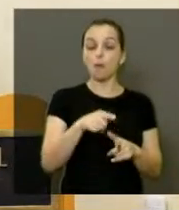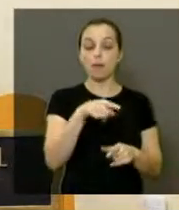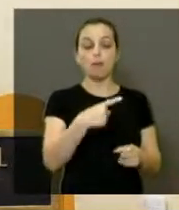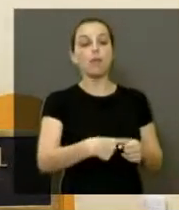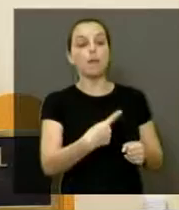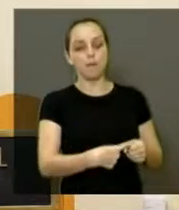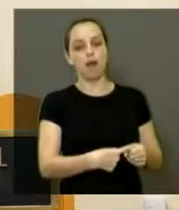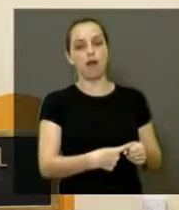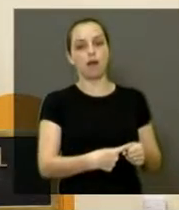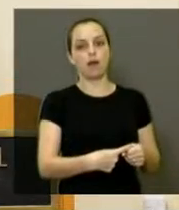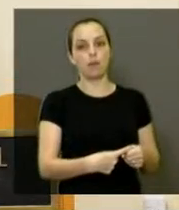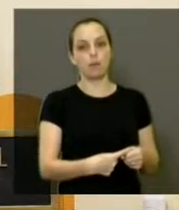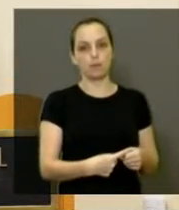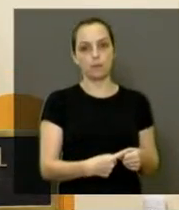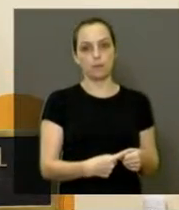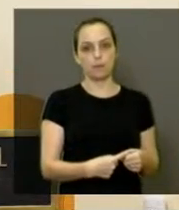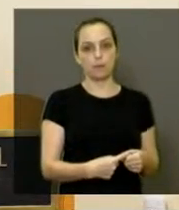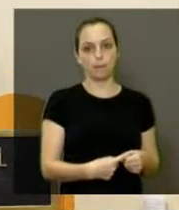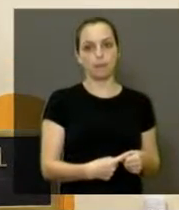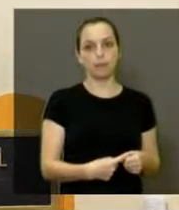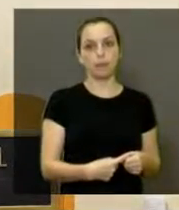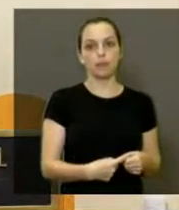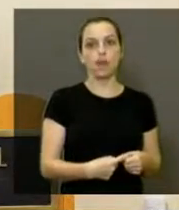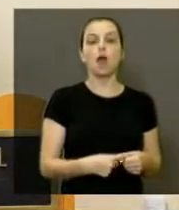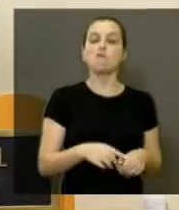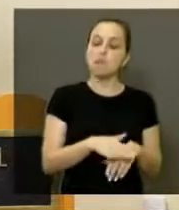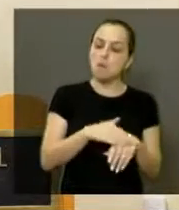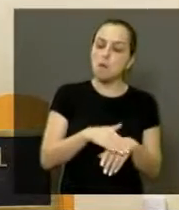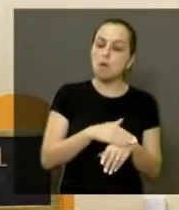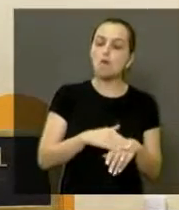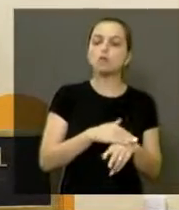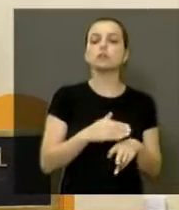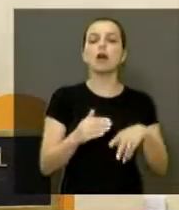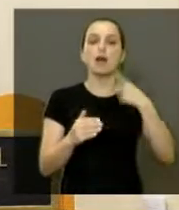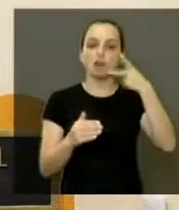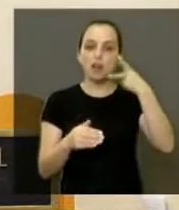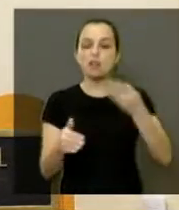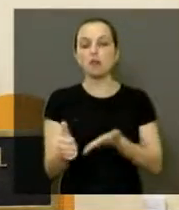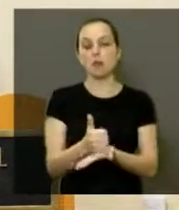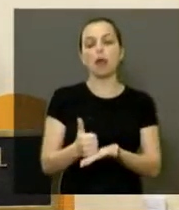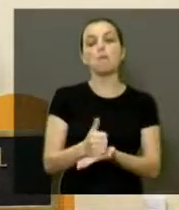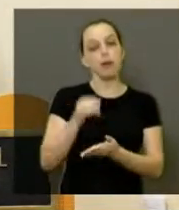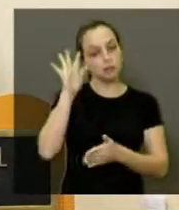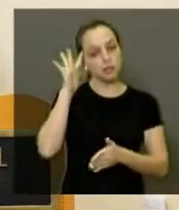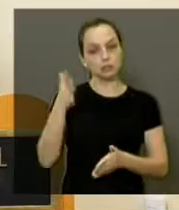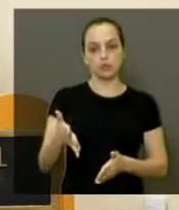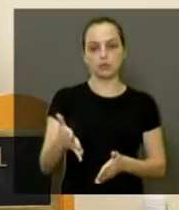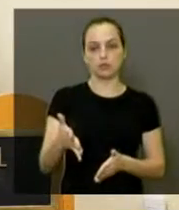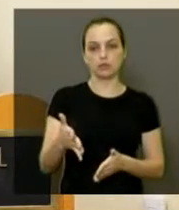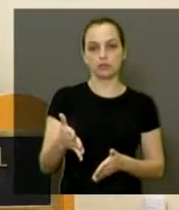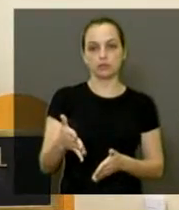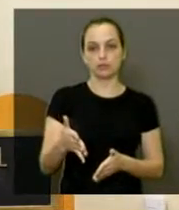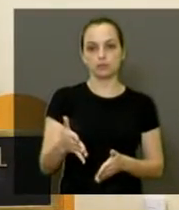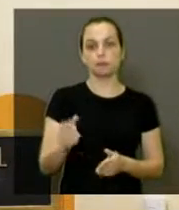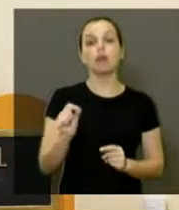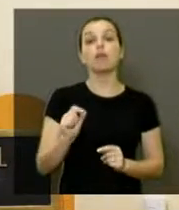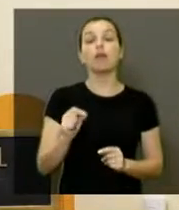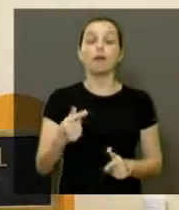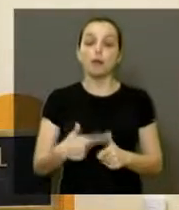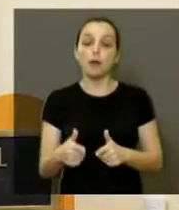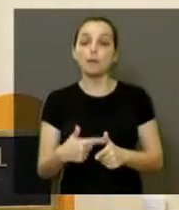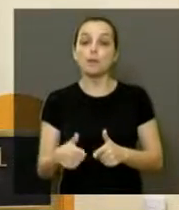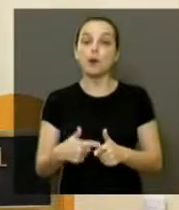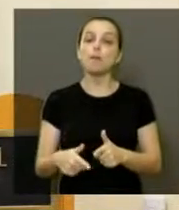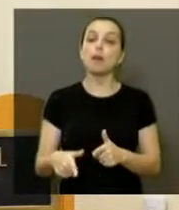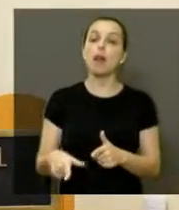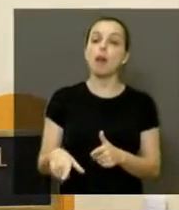SECAP. Vamos falar com o vereador Santana. Você vai lá e resolve, vereador Santana. Tá? Tá com um problema lá